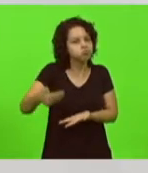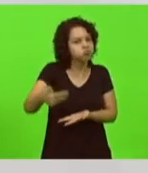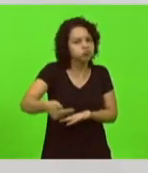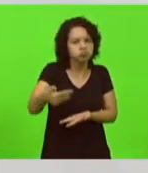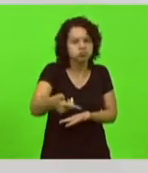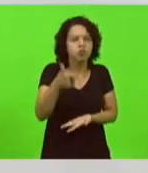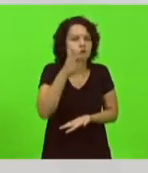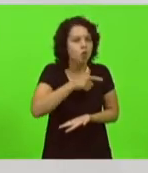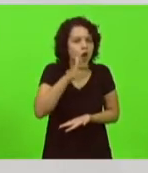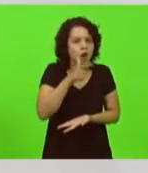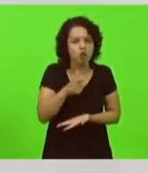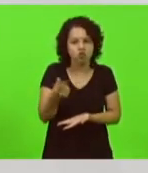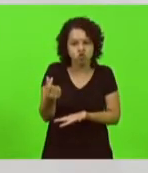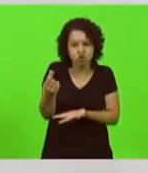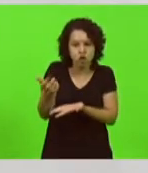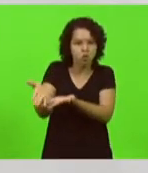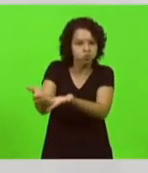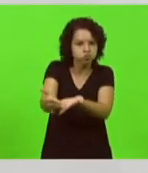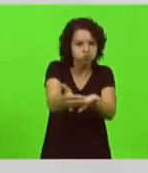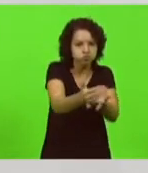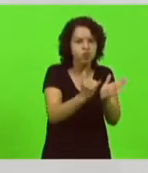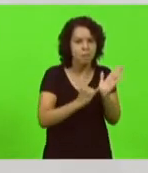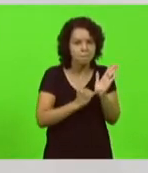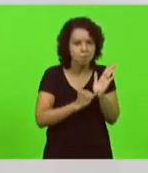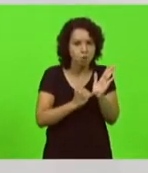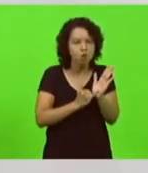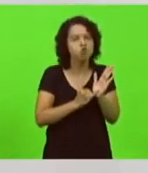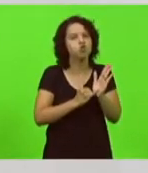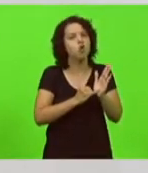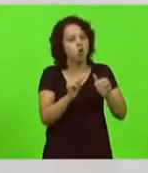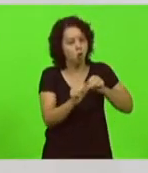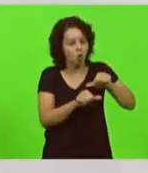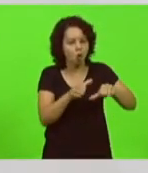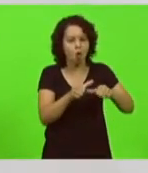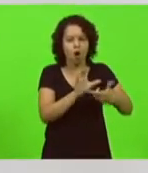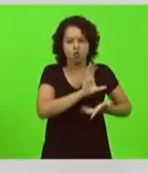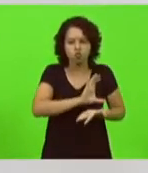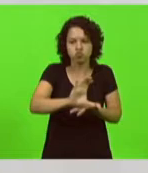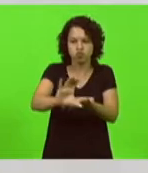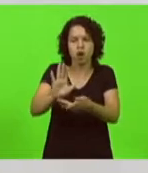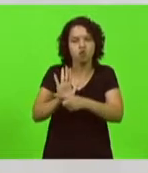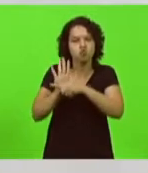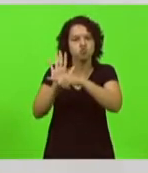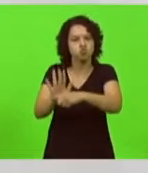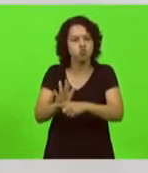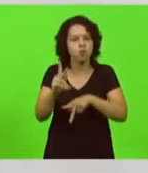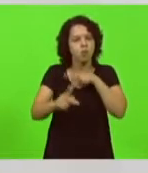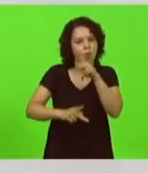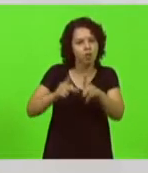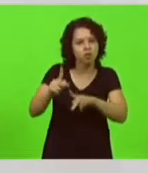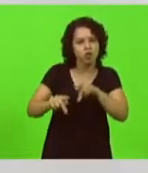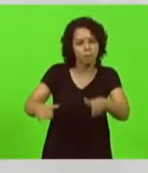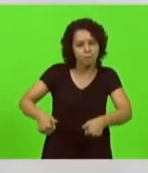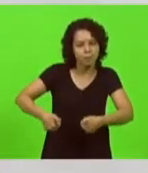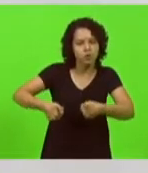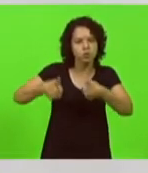é transformado em investimentos para beneficiar a população na prestação de melhorias de